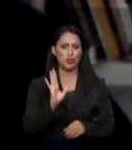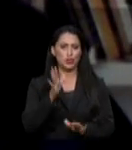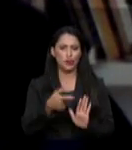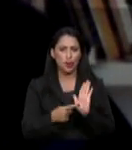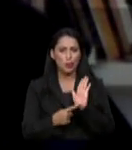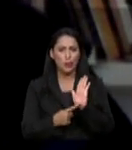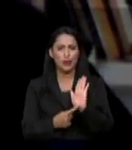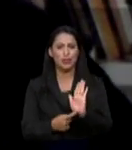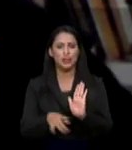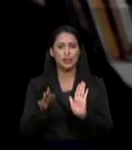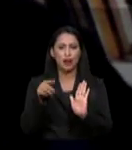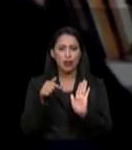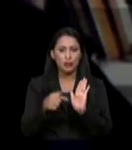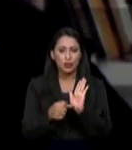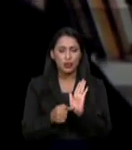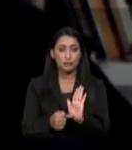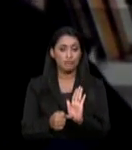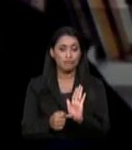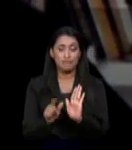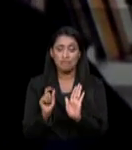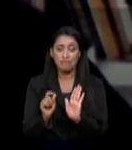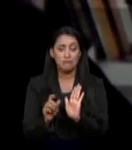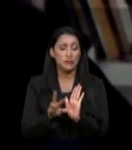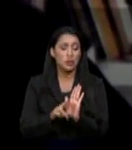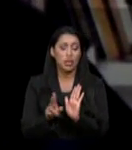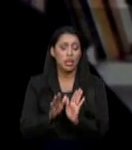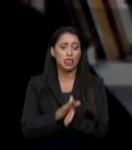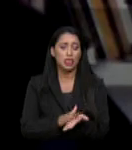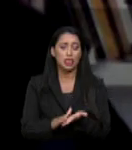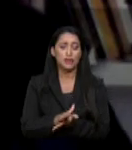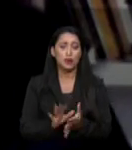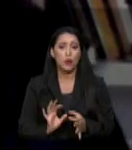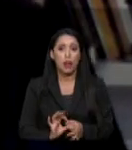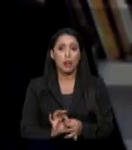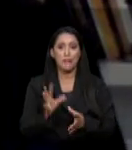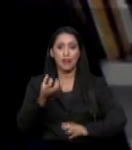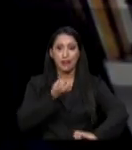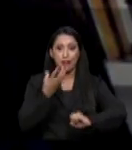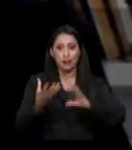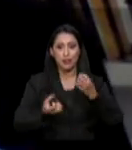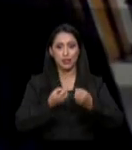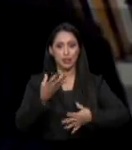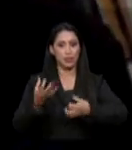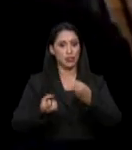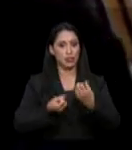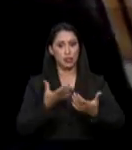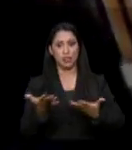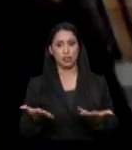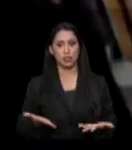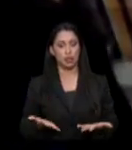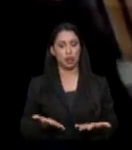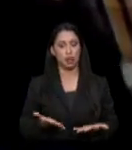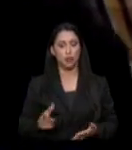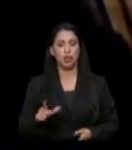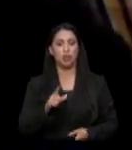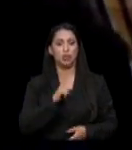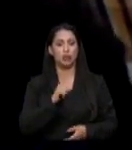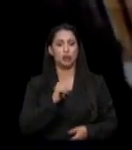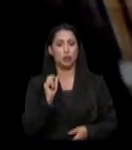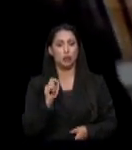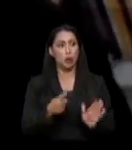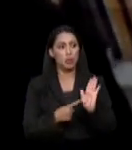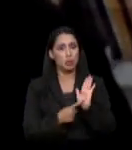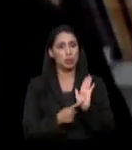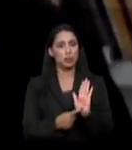apontado isto nada tem a ver com a liberdade de expressão e nem a coberto